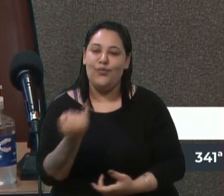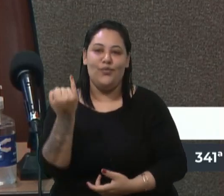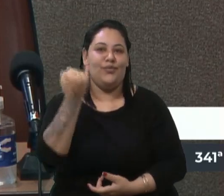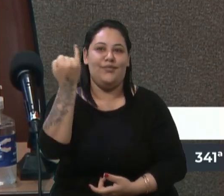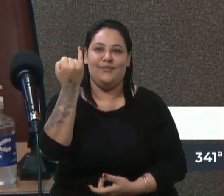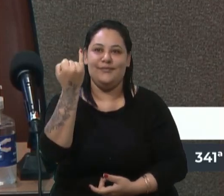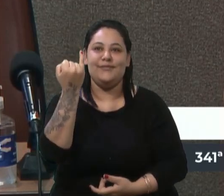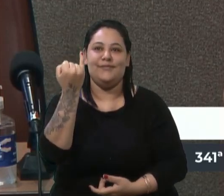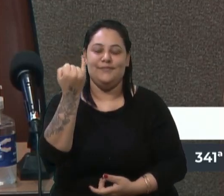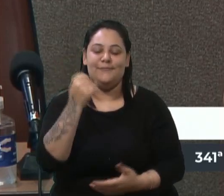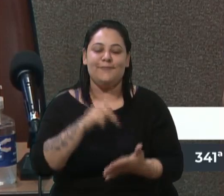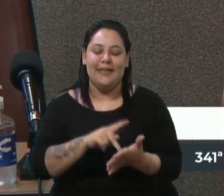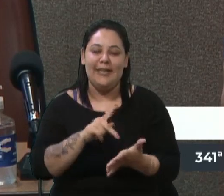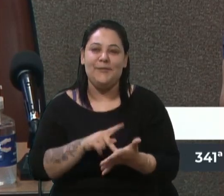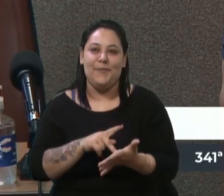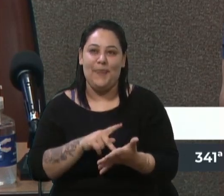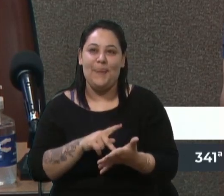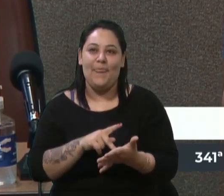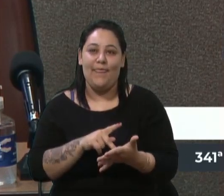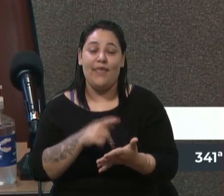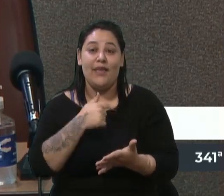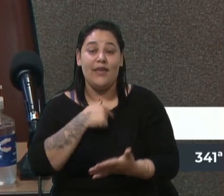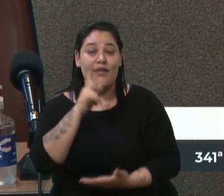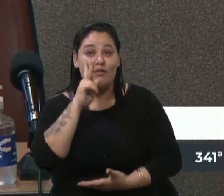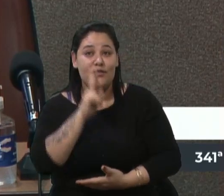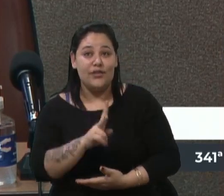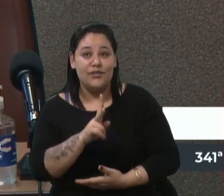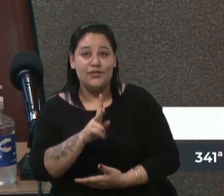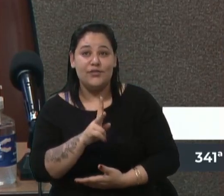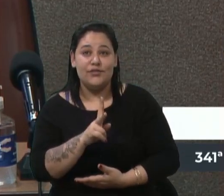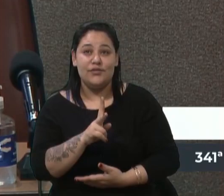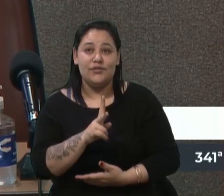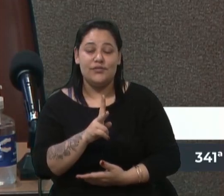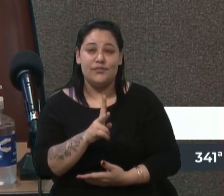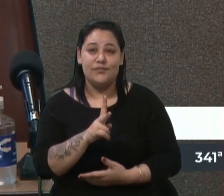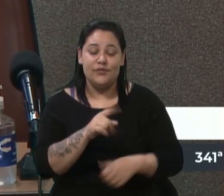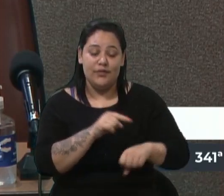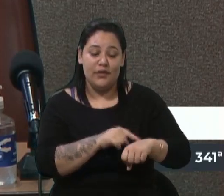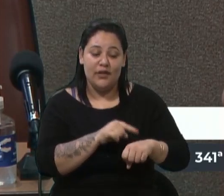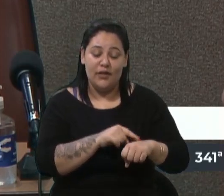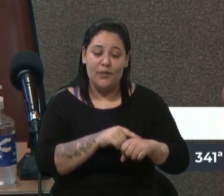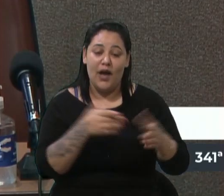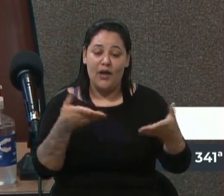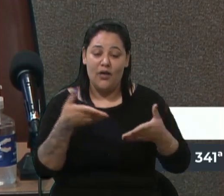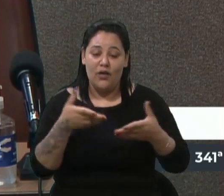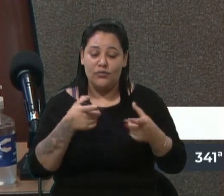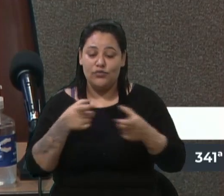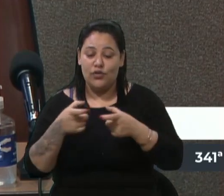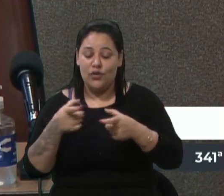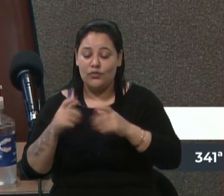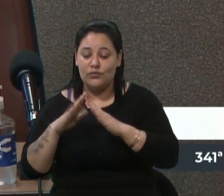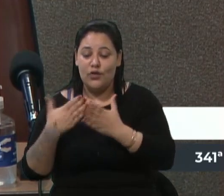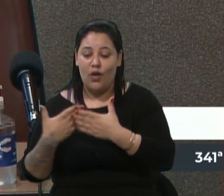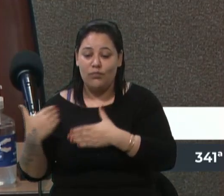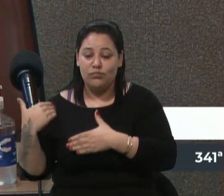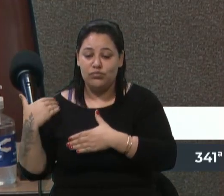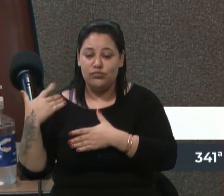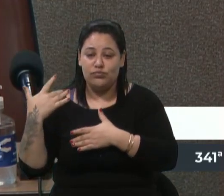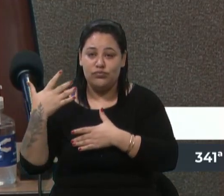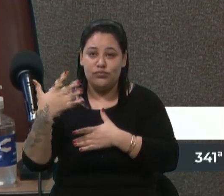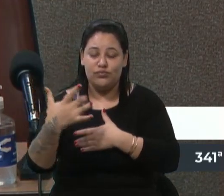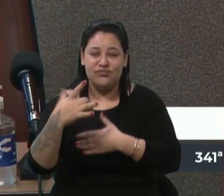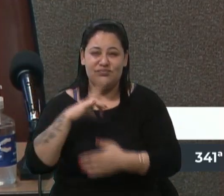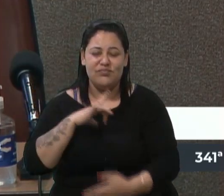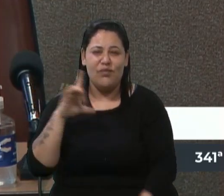importantes mesmo. E eu vejo que de um tempo para cá os jogos escolares eles tiveram uma